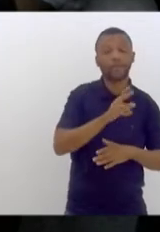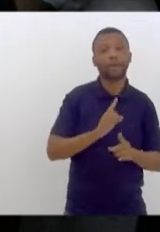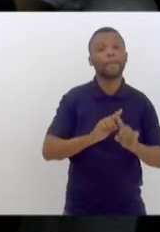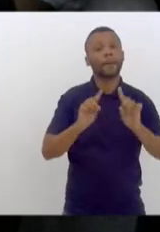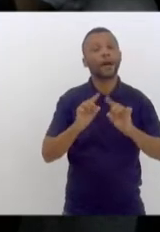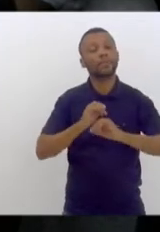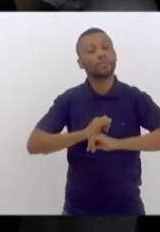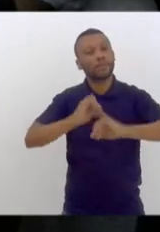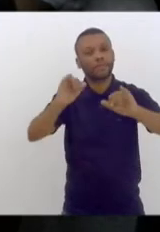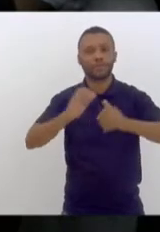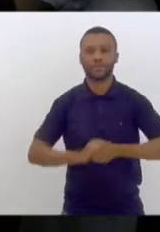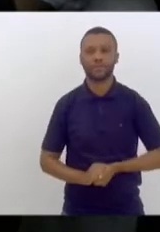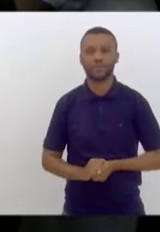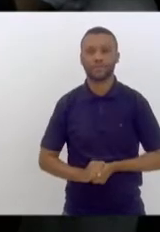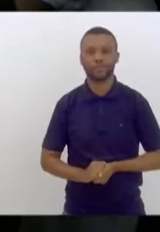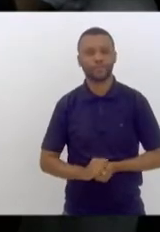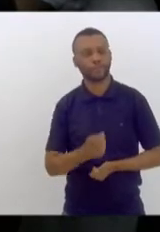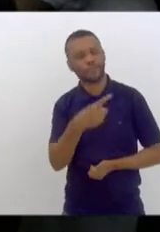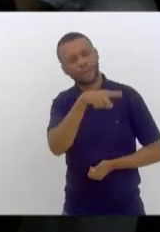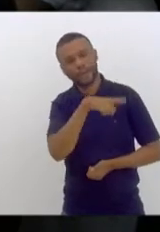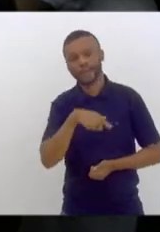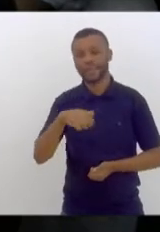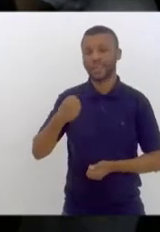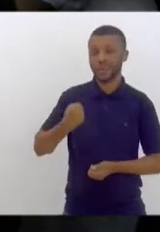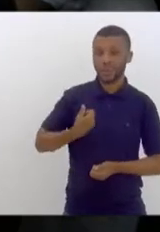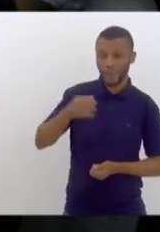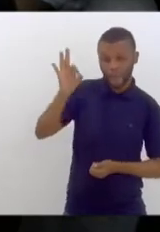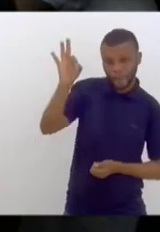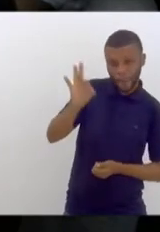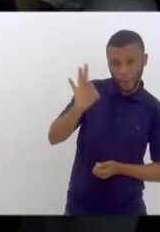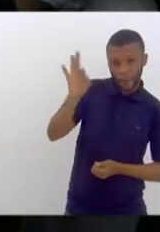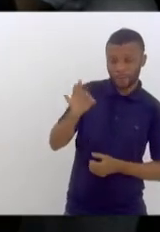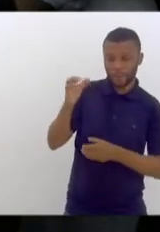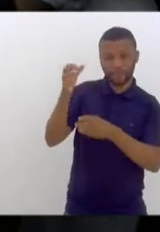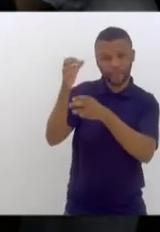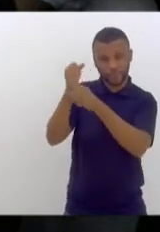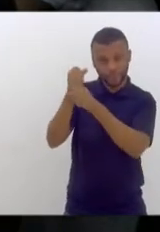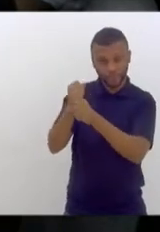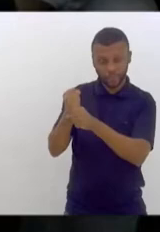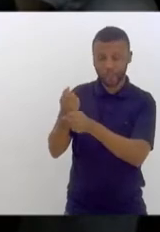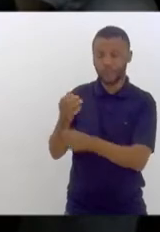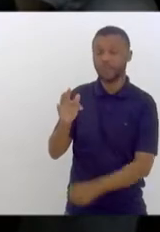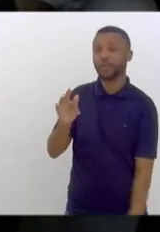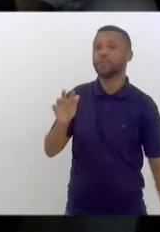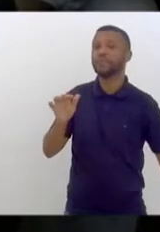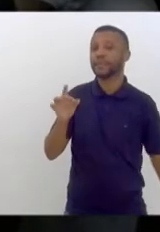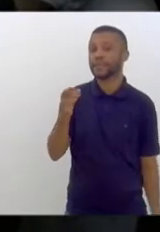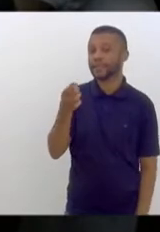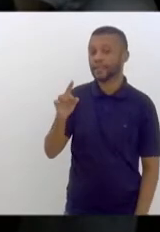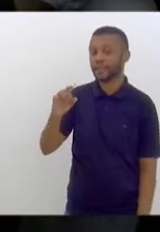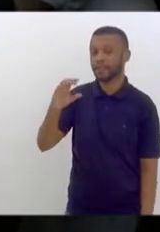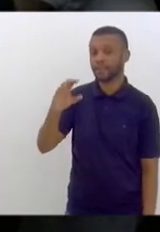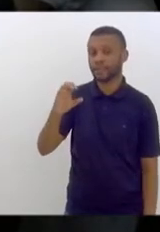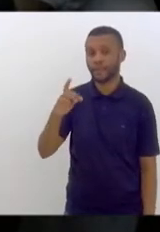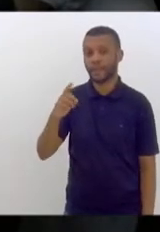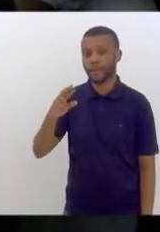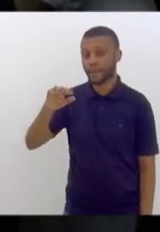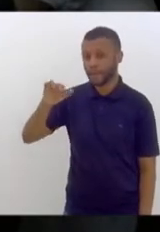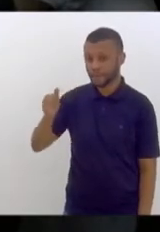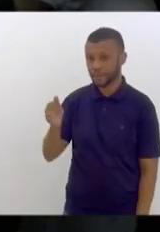a dizer, todos esses números que foram trazidos aqui foram calculados pela Fundação CEPERJ, pelo Estado do Rio de Janeiro, e